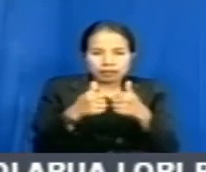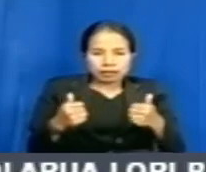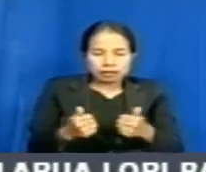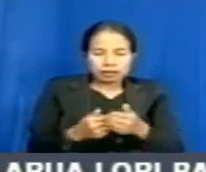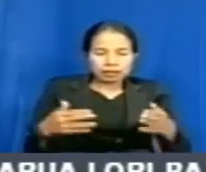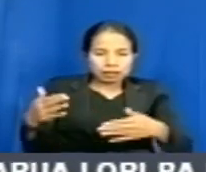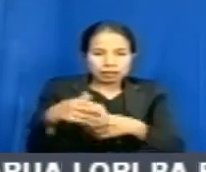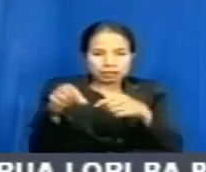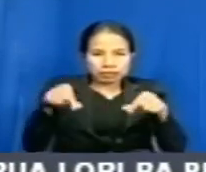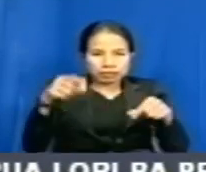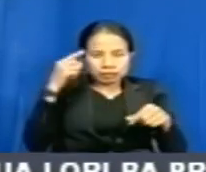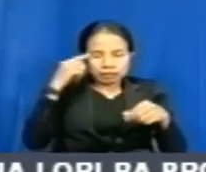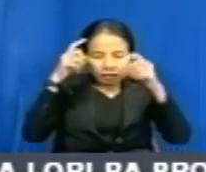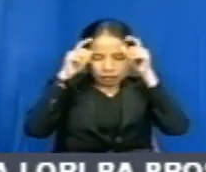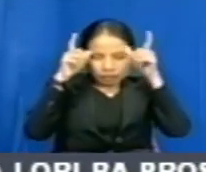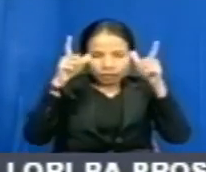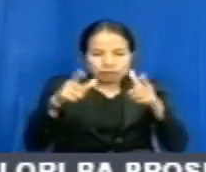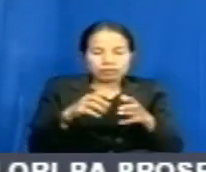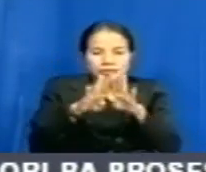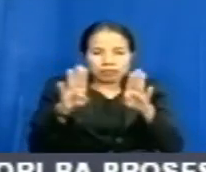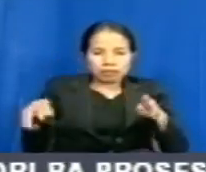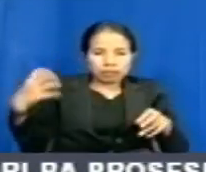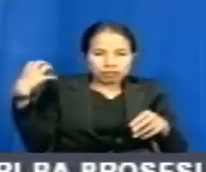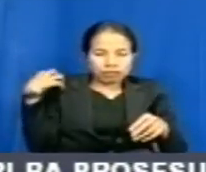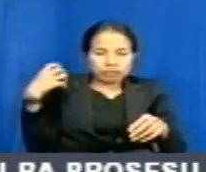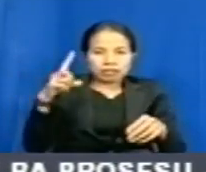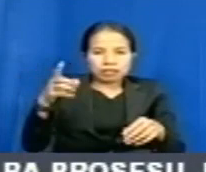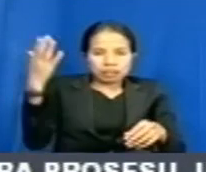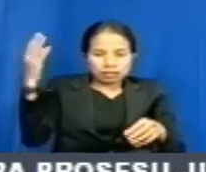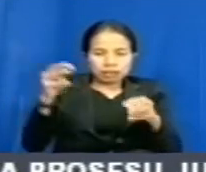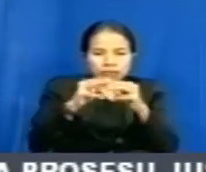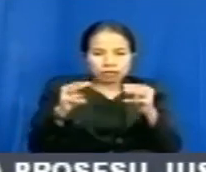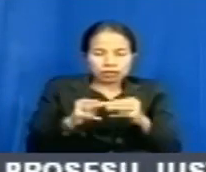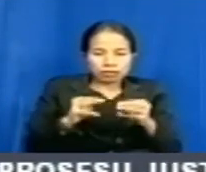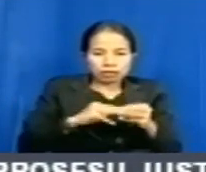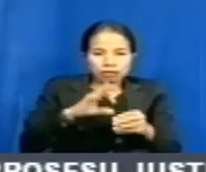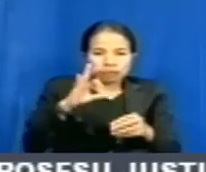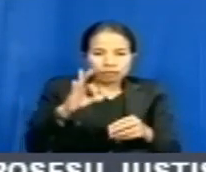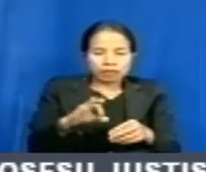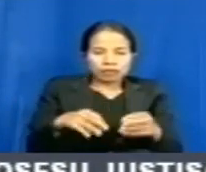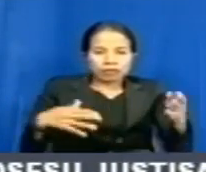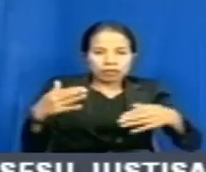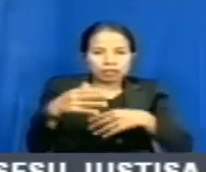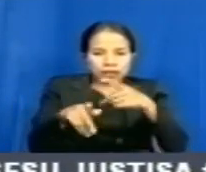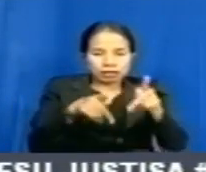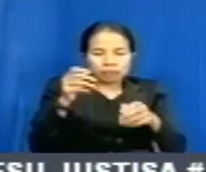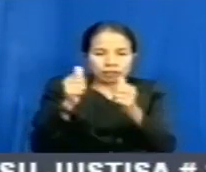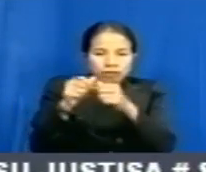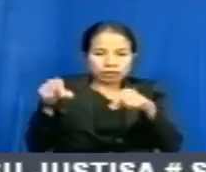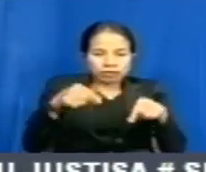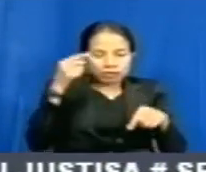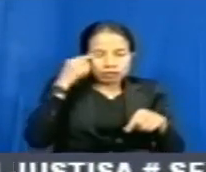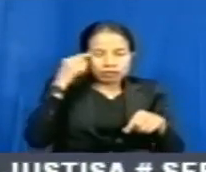Halibur Deficiência Matan Timor-Leste, se loketan Centro Ida e Município Manufahi, hodi Halibur Ema ho Deficiência